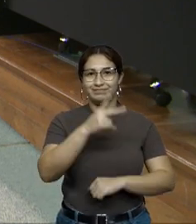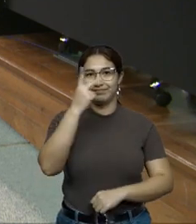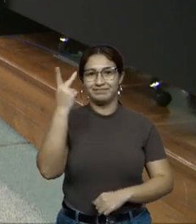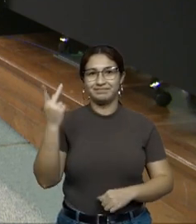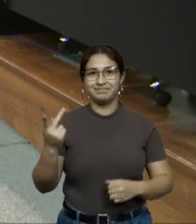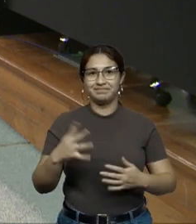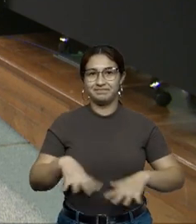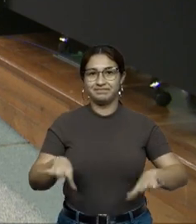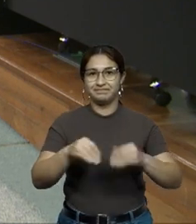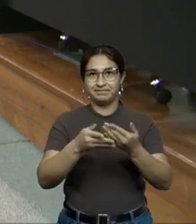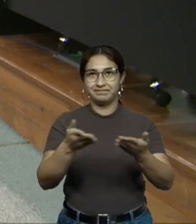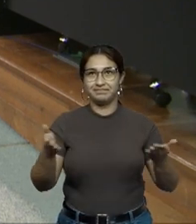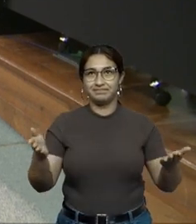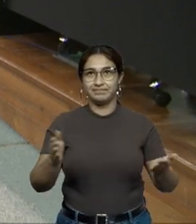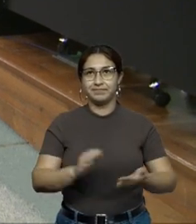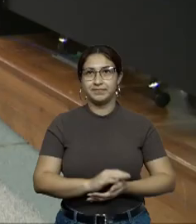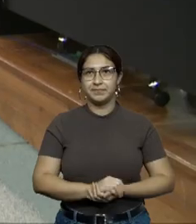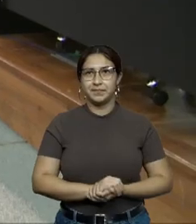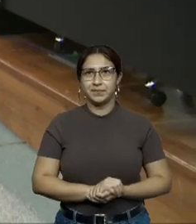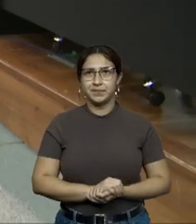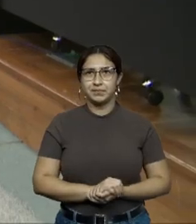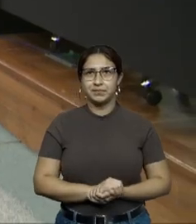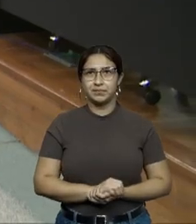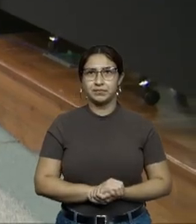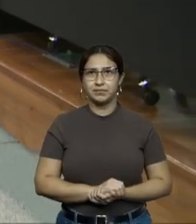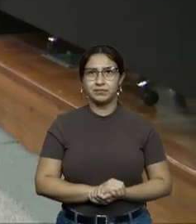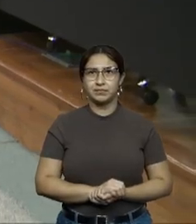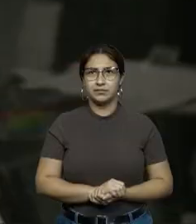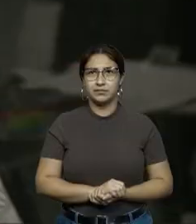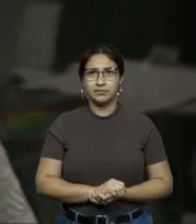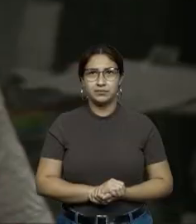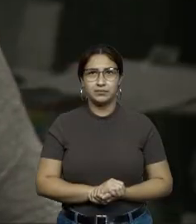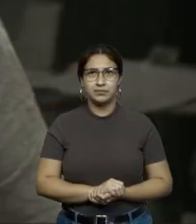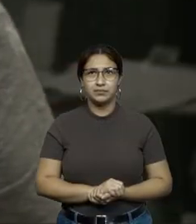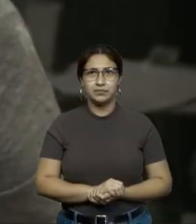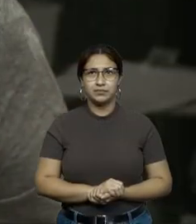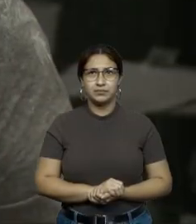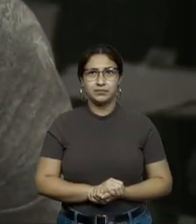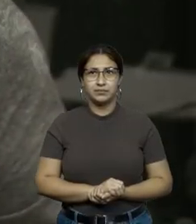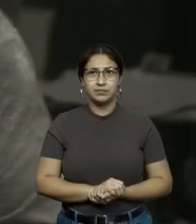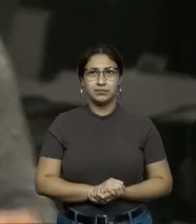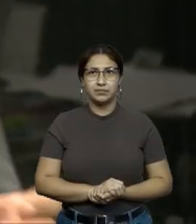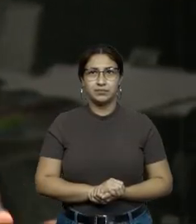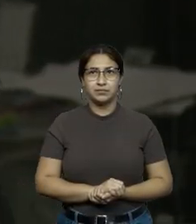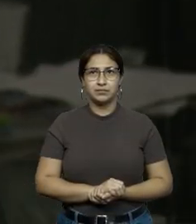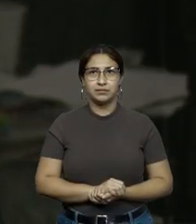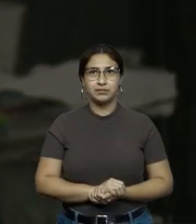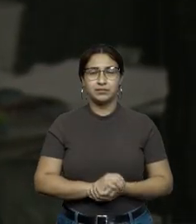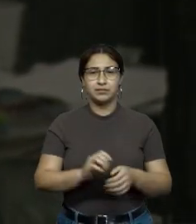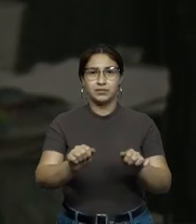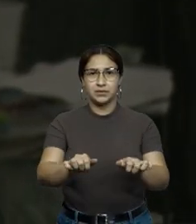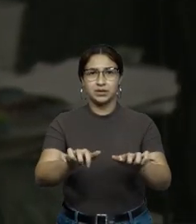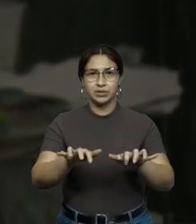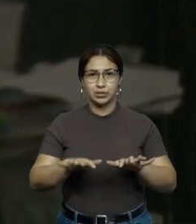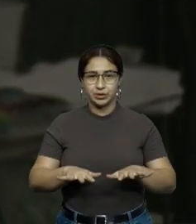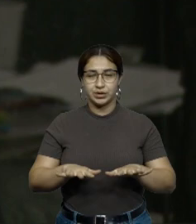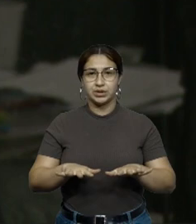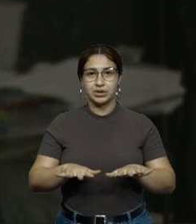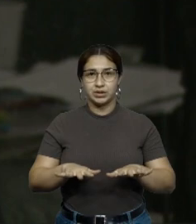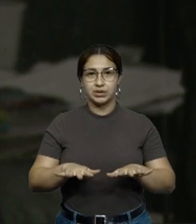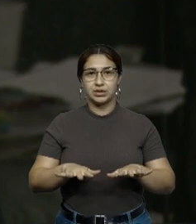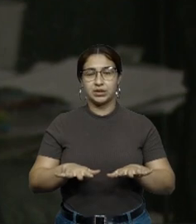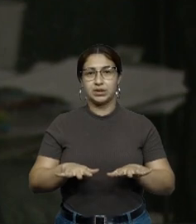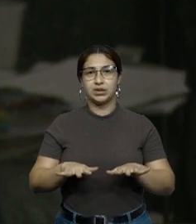acontecendo e os nossos e as escolhas estavam tudo certa tudo bem audiência não seria necessária desculpa